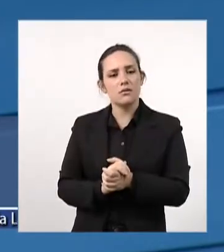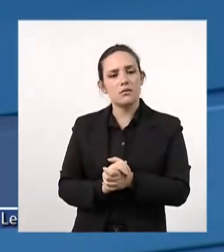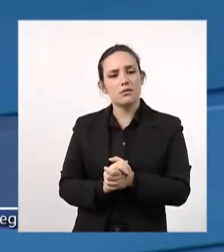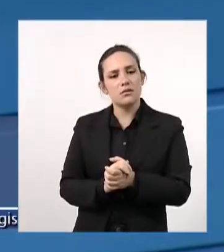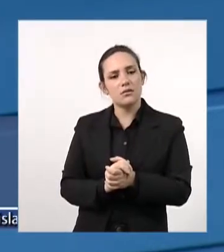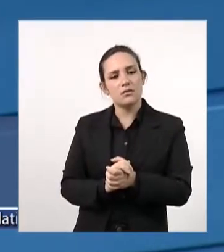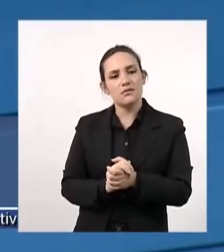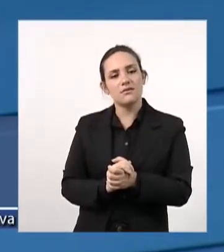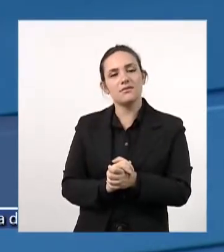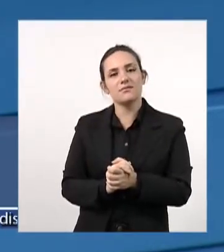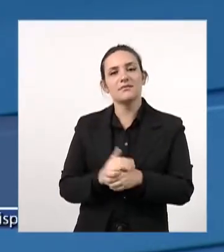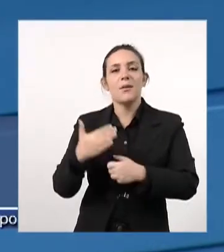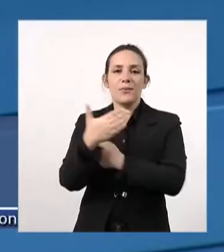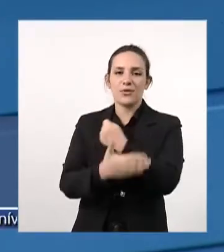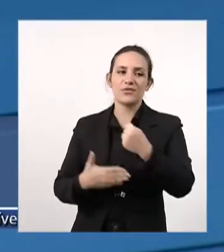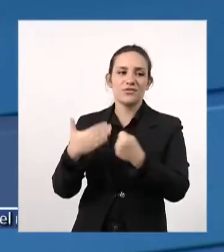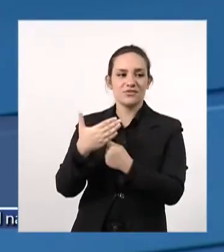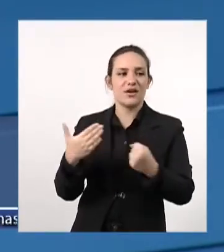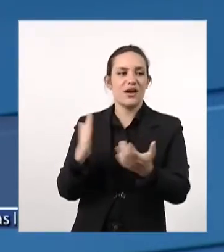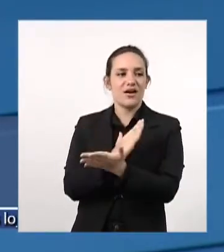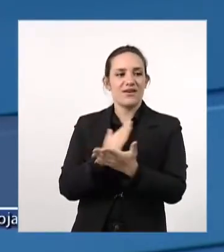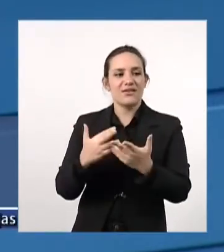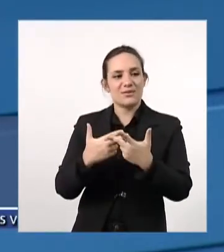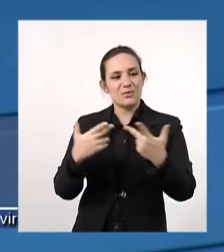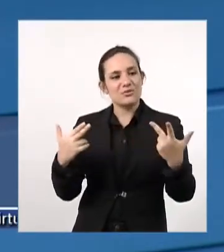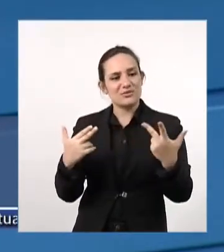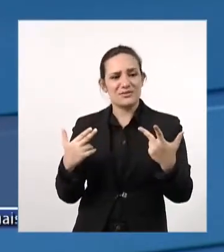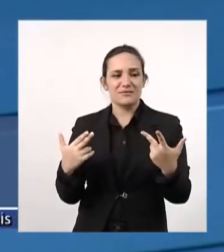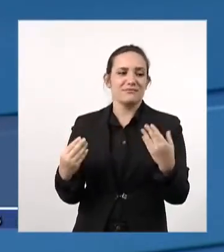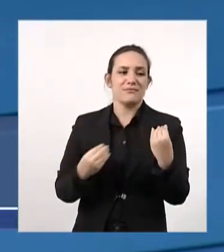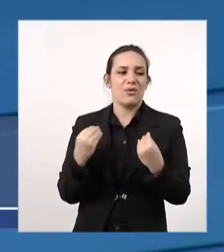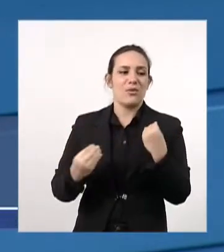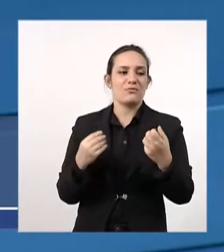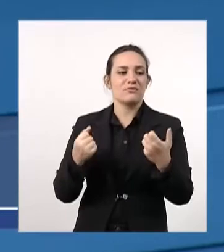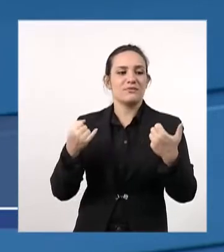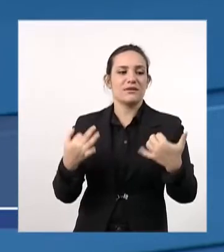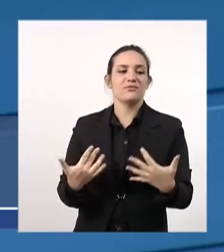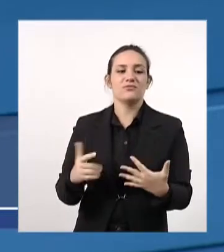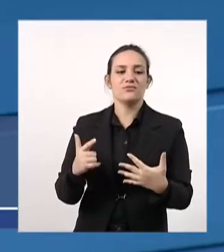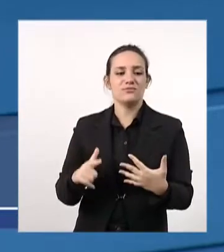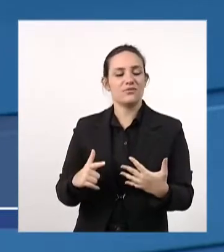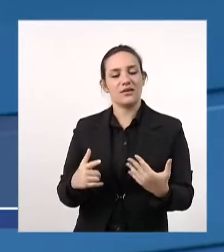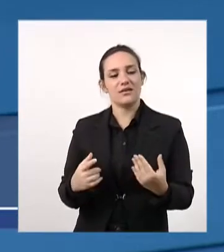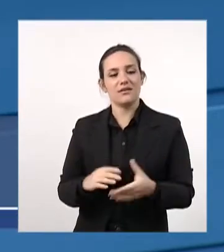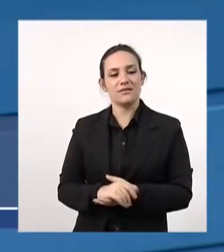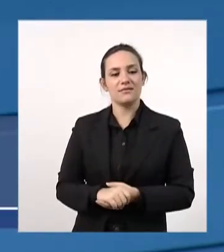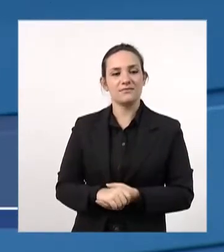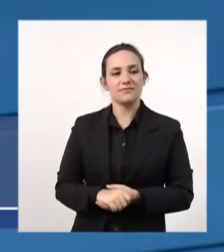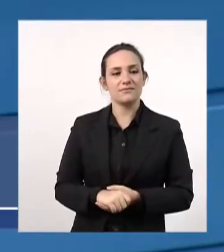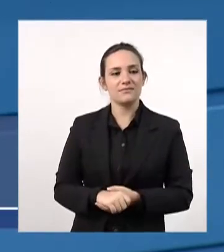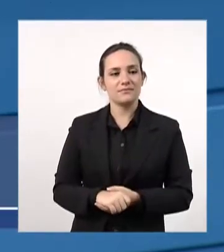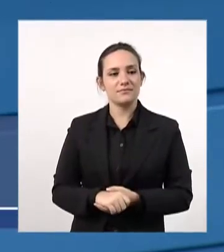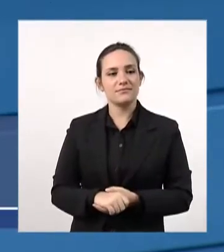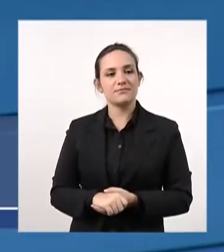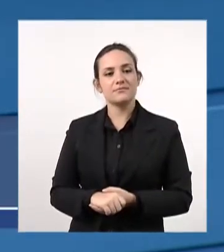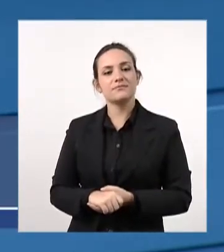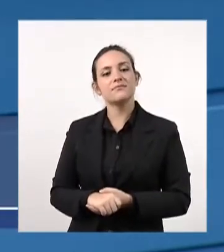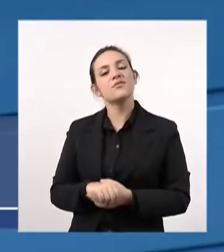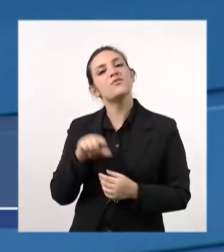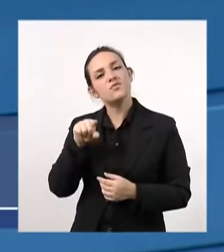vezes, o indefensável, porque a missão do líder é essa daí, o senhor está cumprindo um papel, cumprindo uma missão, e sabendo entender